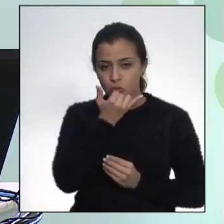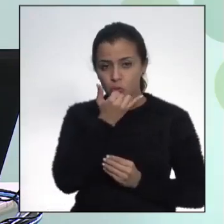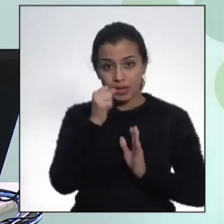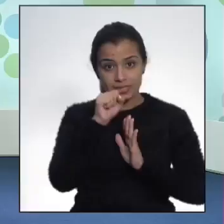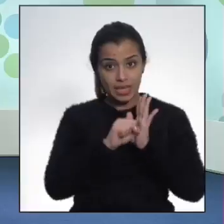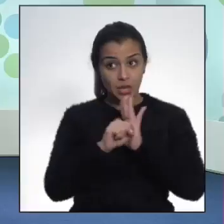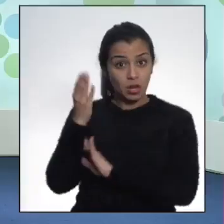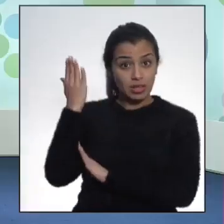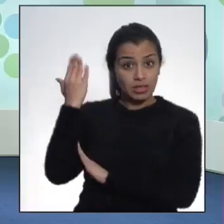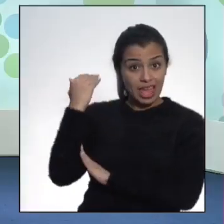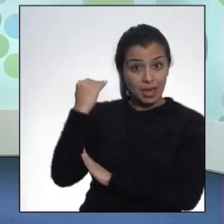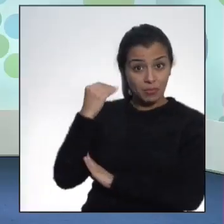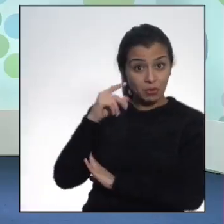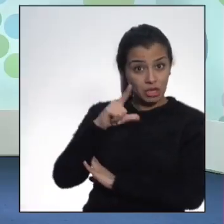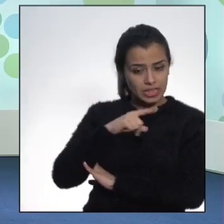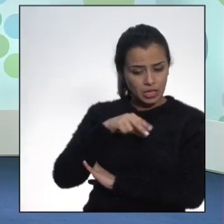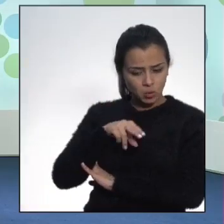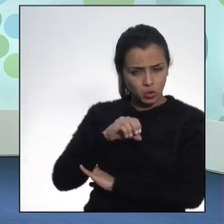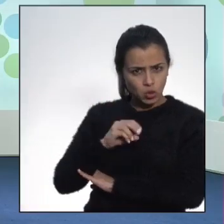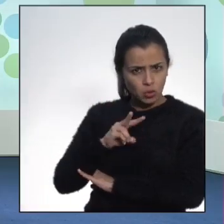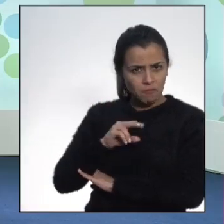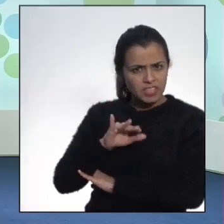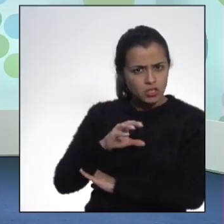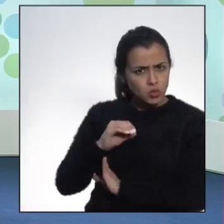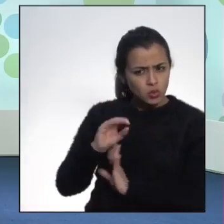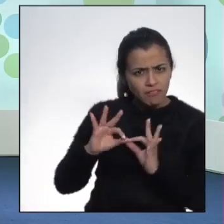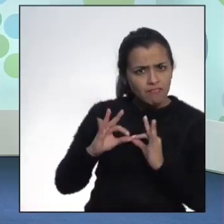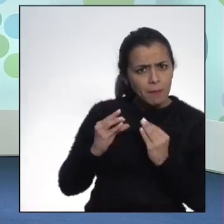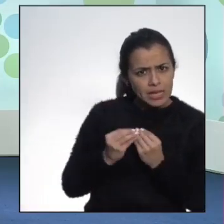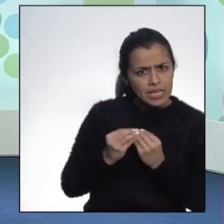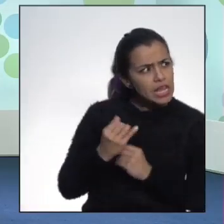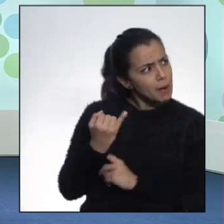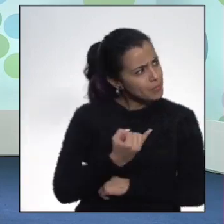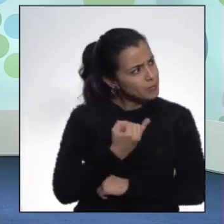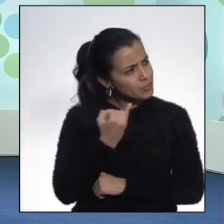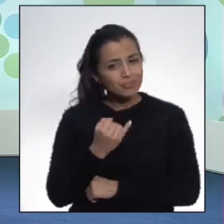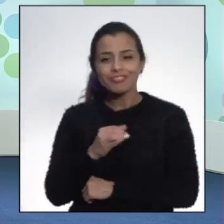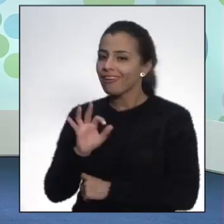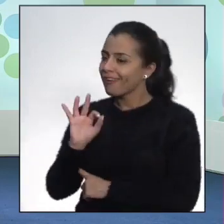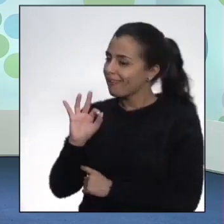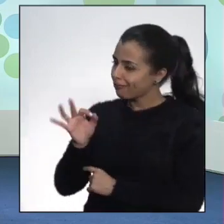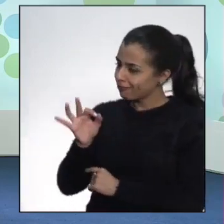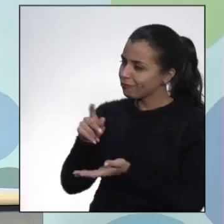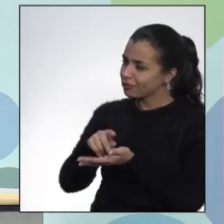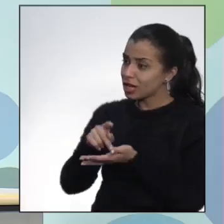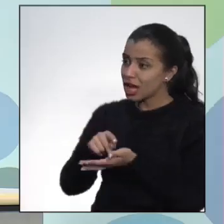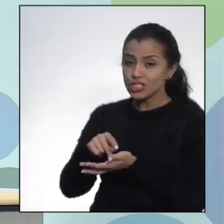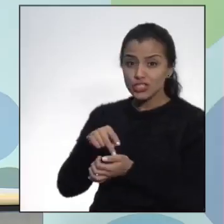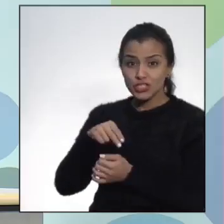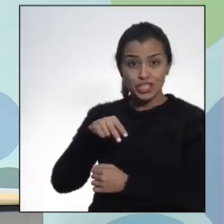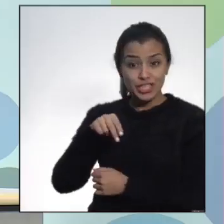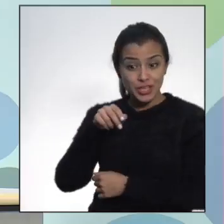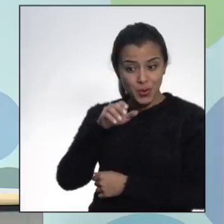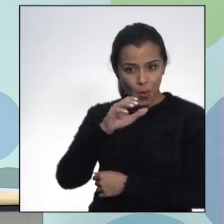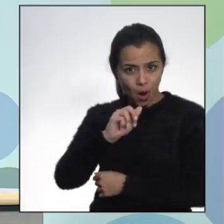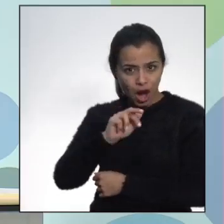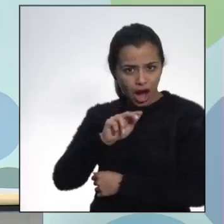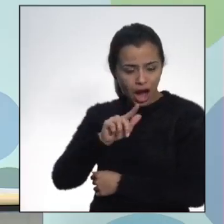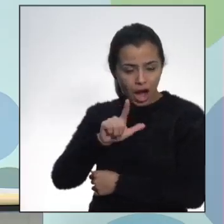Carlos não queria de maneira alguma ser padre, né? Ele queria fugir de todas as formas, né? É engraçadíssimo